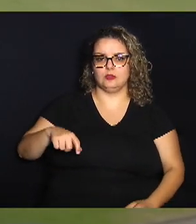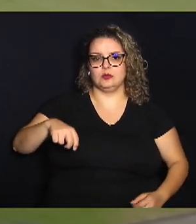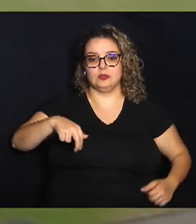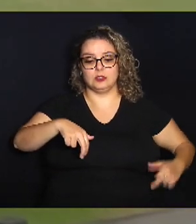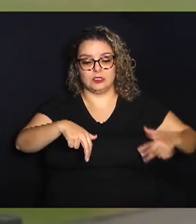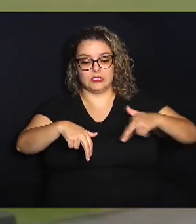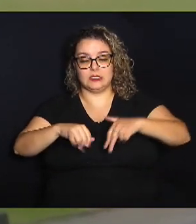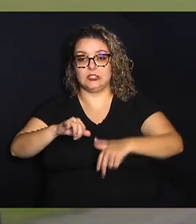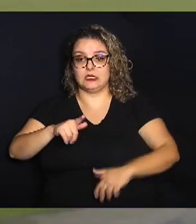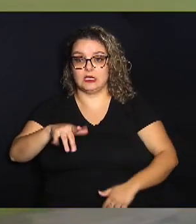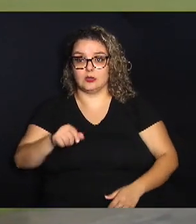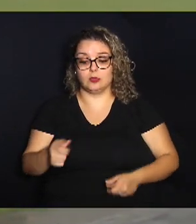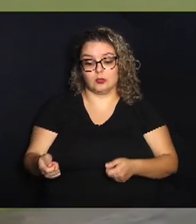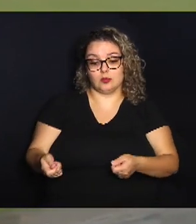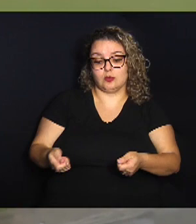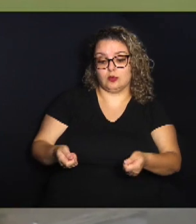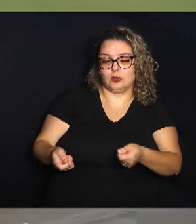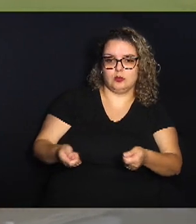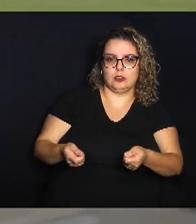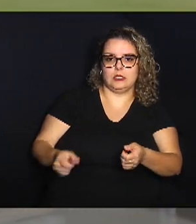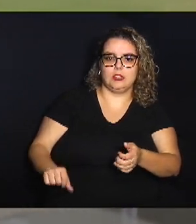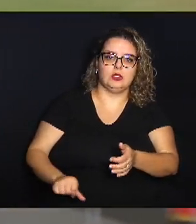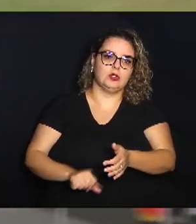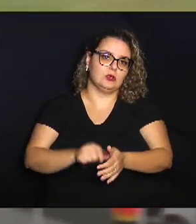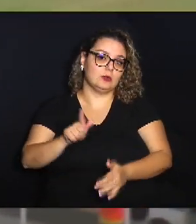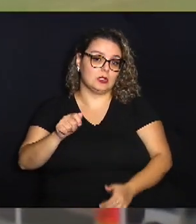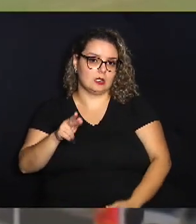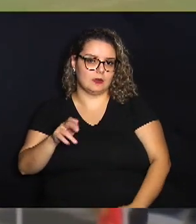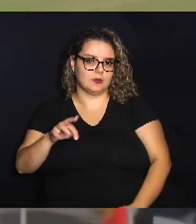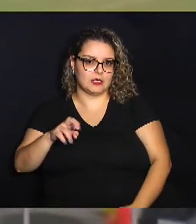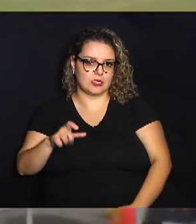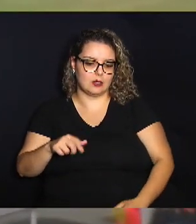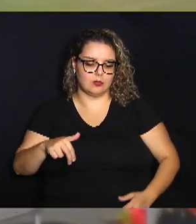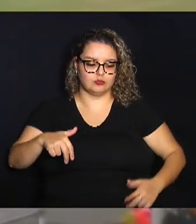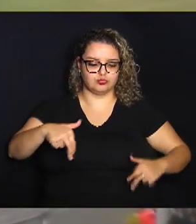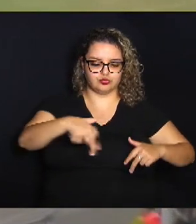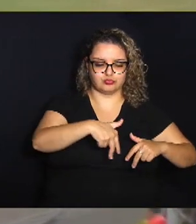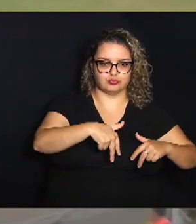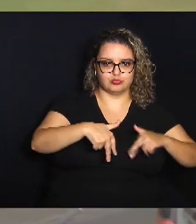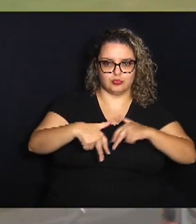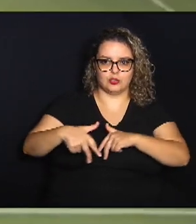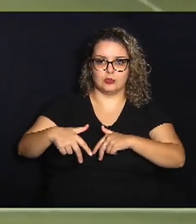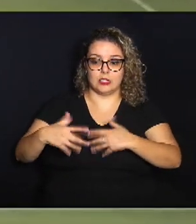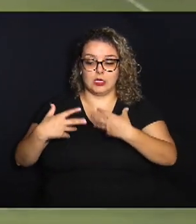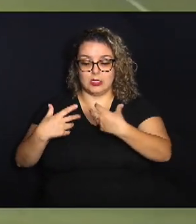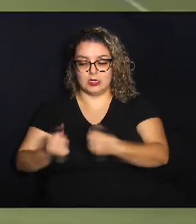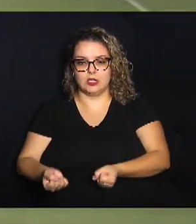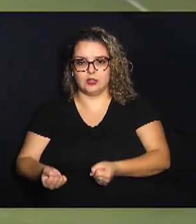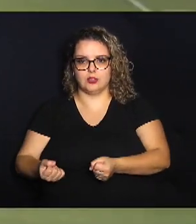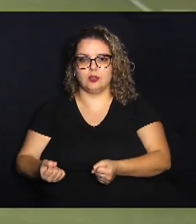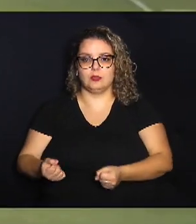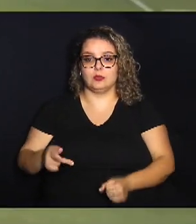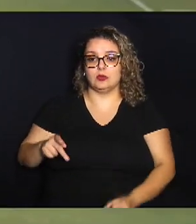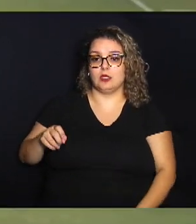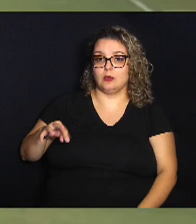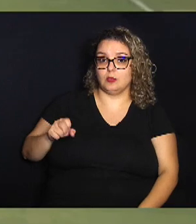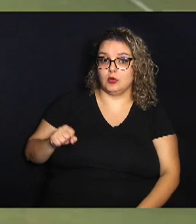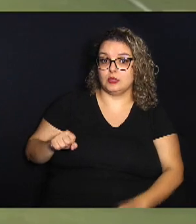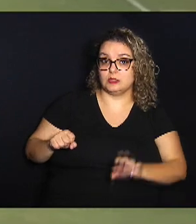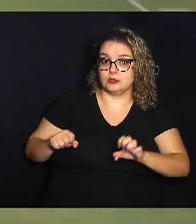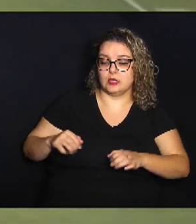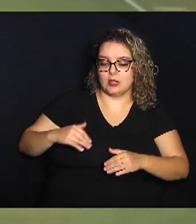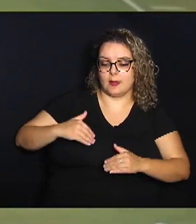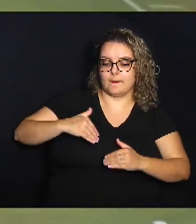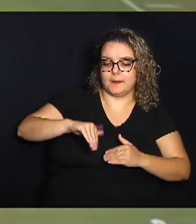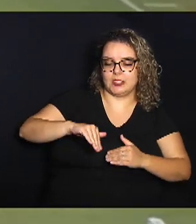que dominou e deu de primeira para Gabriel Novaes. O atacante recebeu na ponta esquerda, cortou para o meio